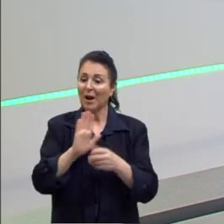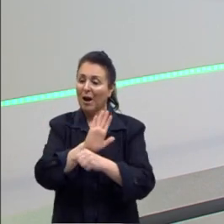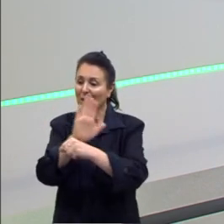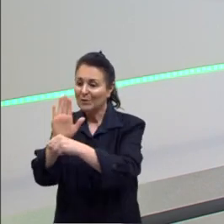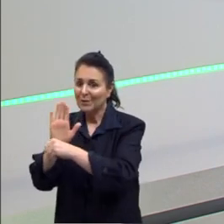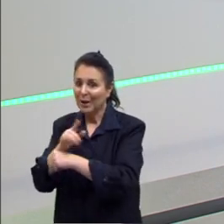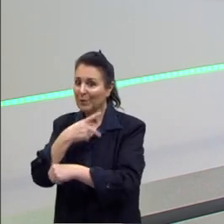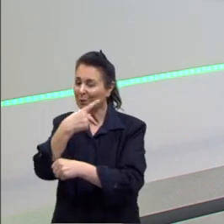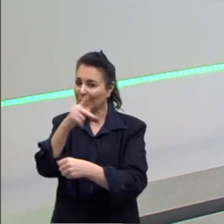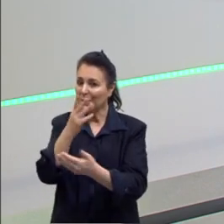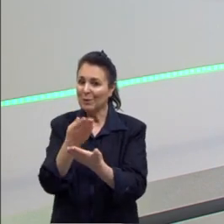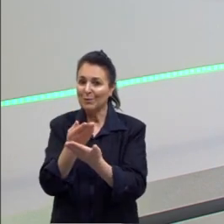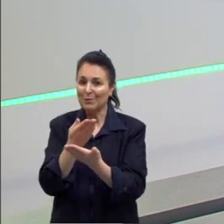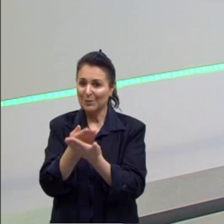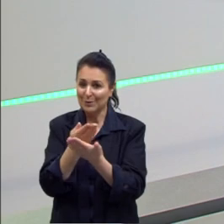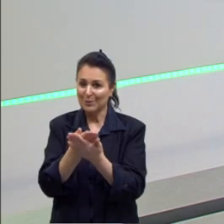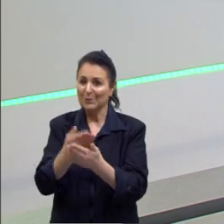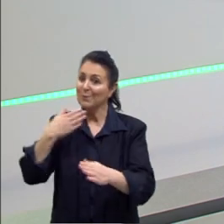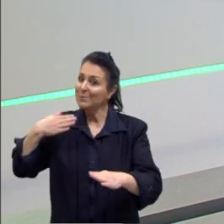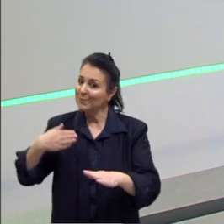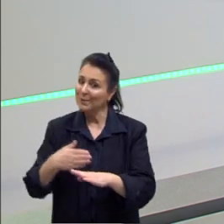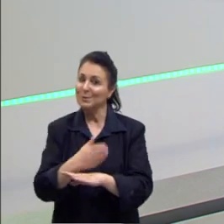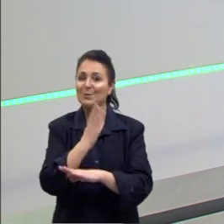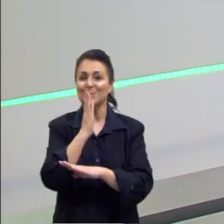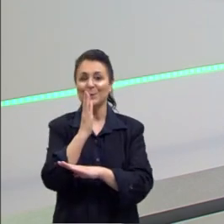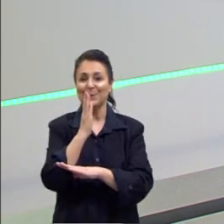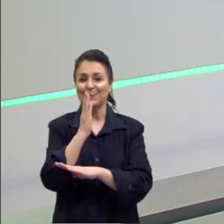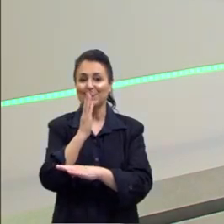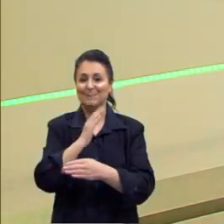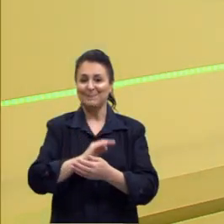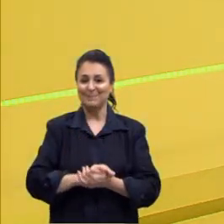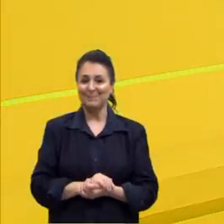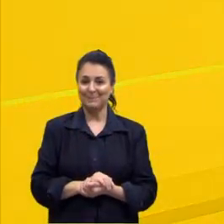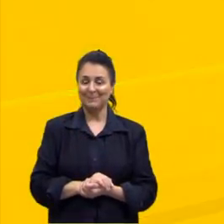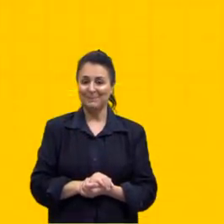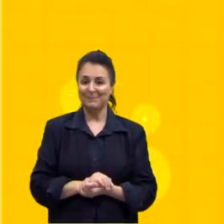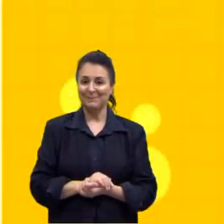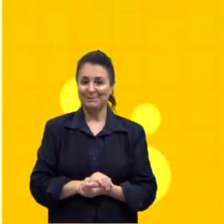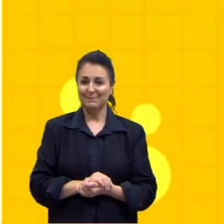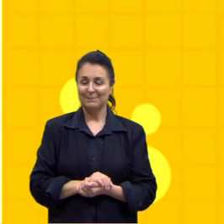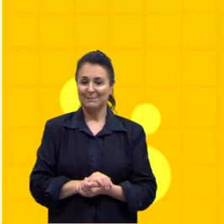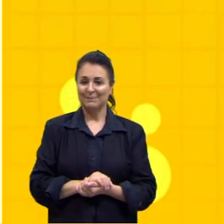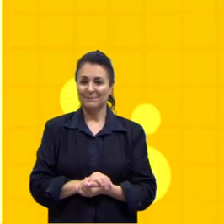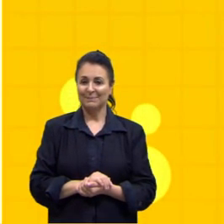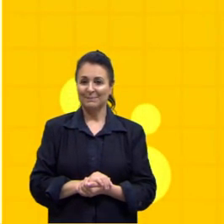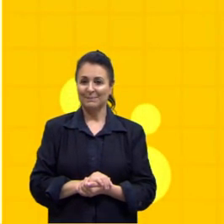com esses estudos e partiu passar pessoal valeu E aí